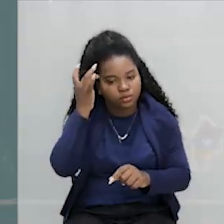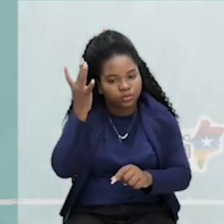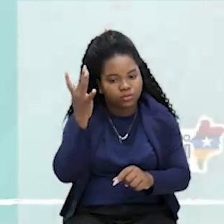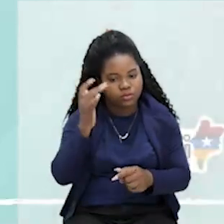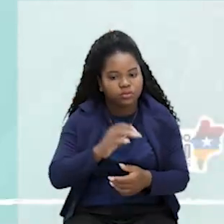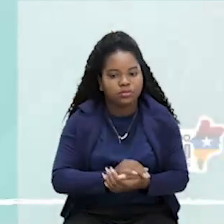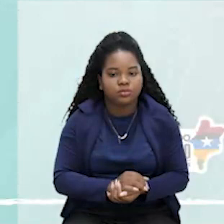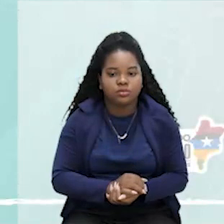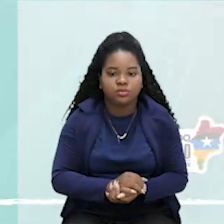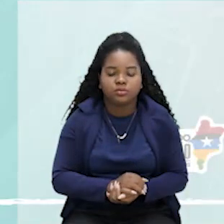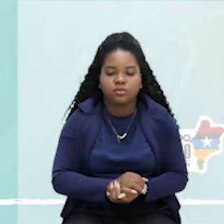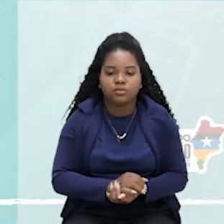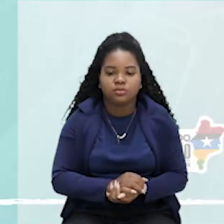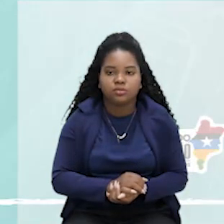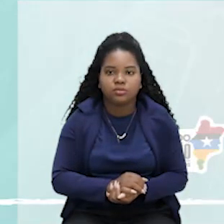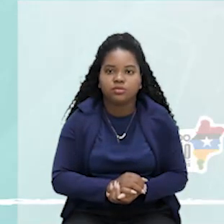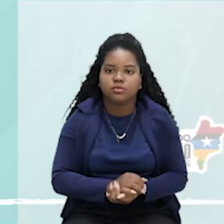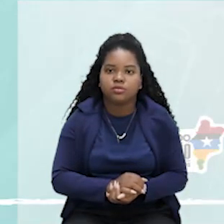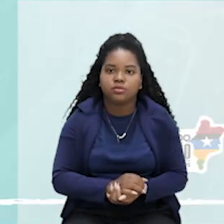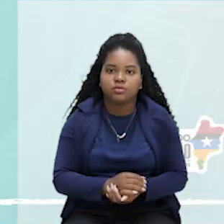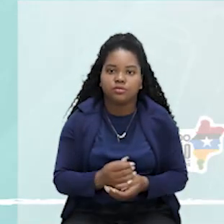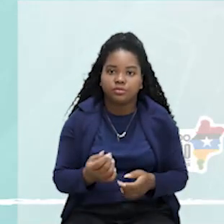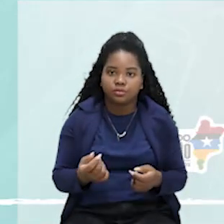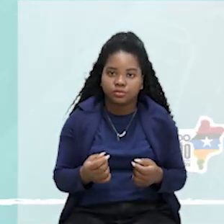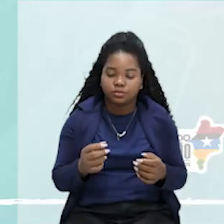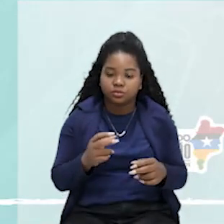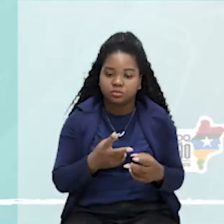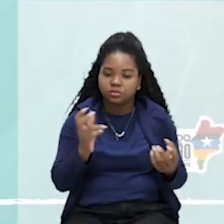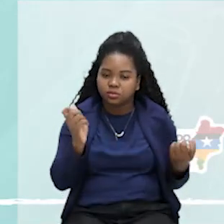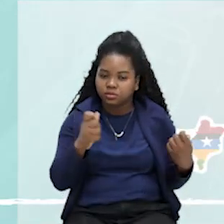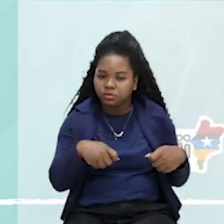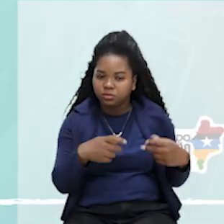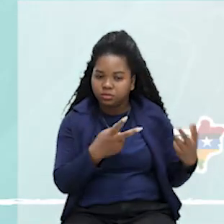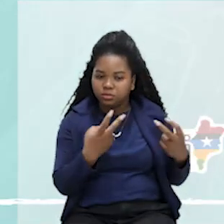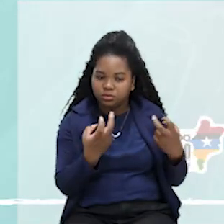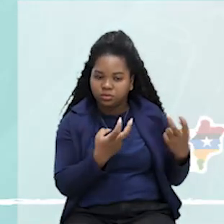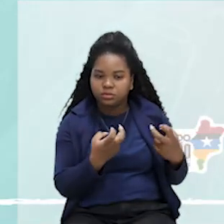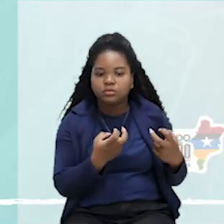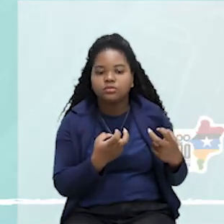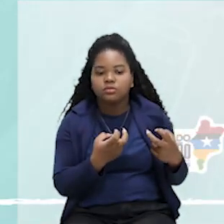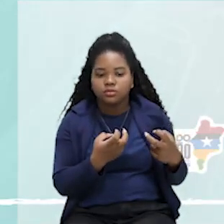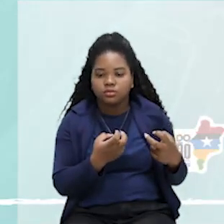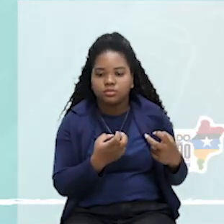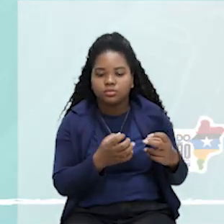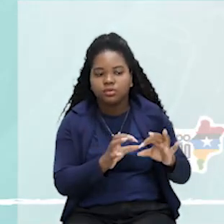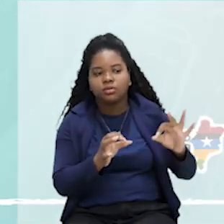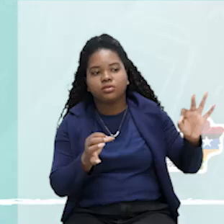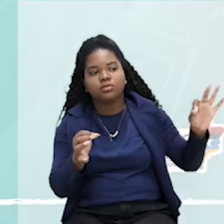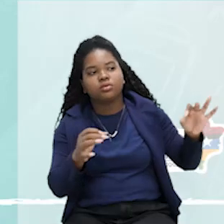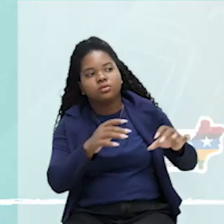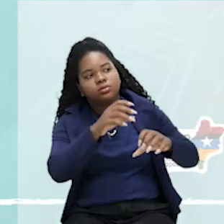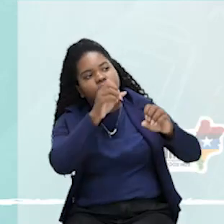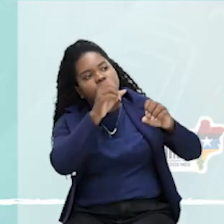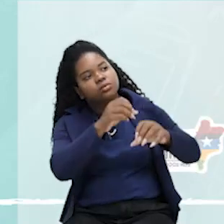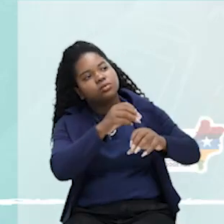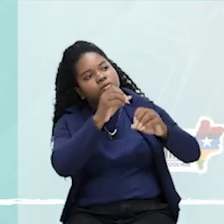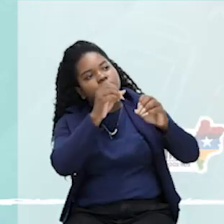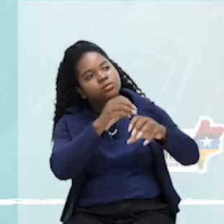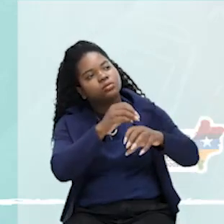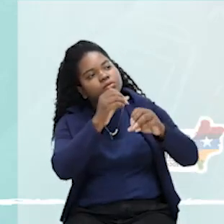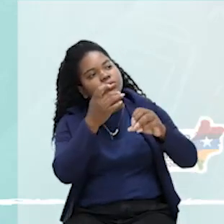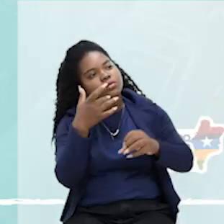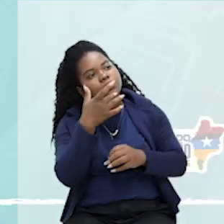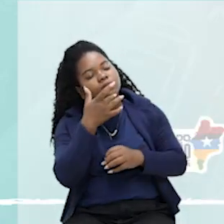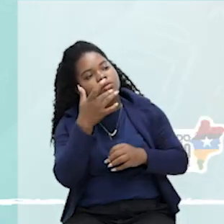certo e é por isso que a gente consegue perceber de longe o cheiro de determinadas frutas